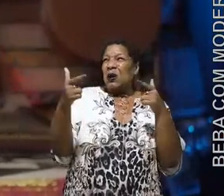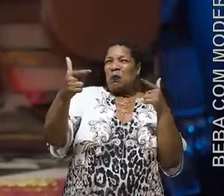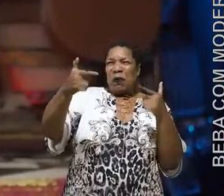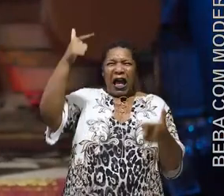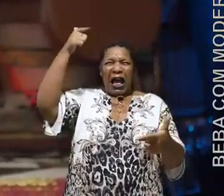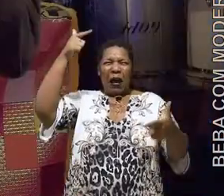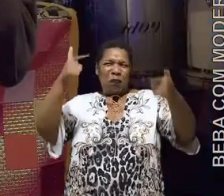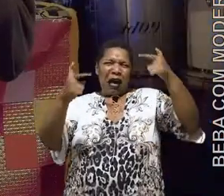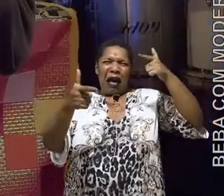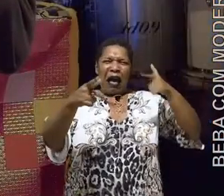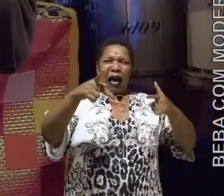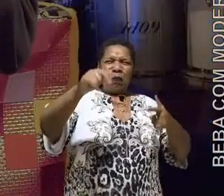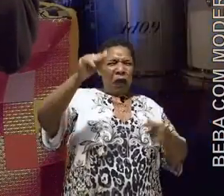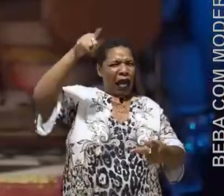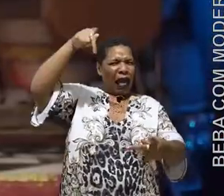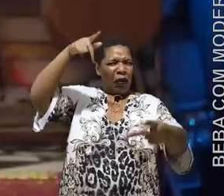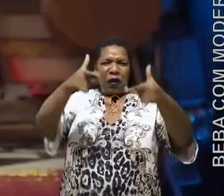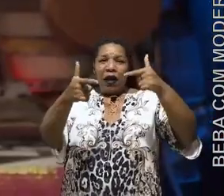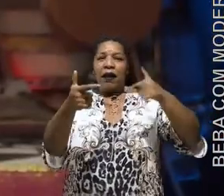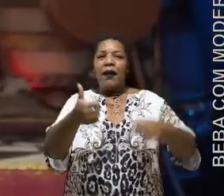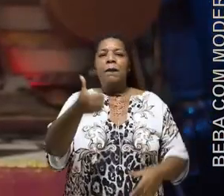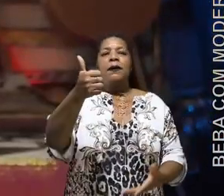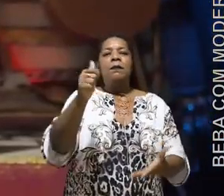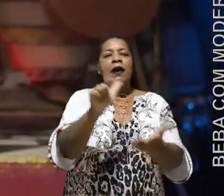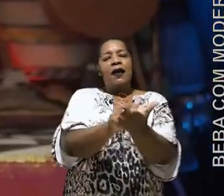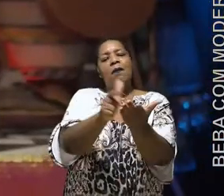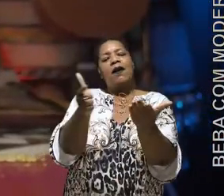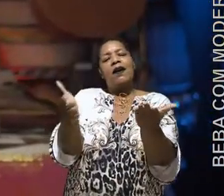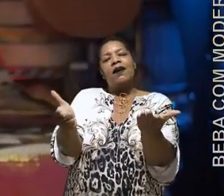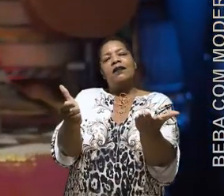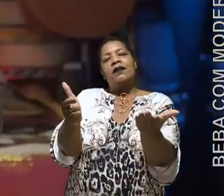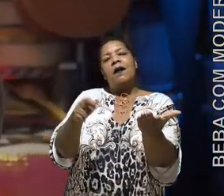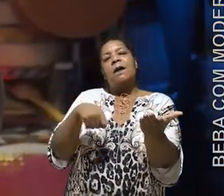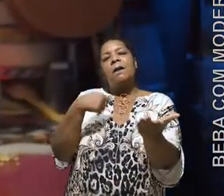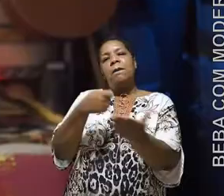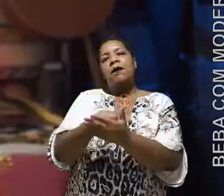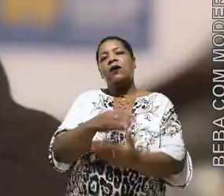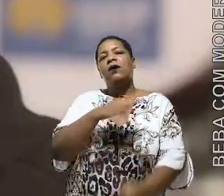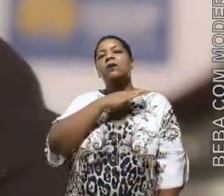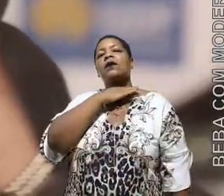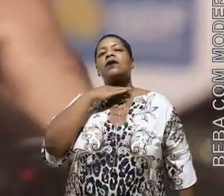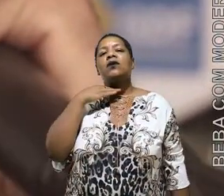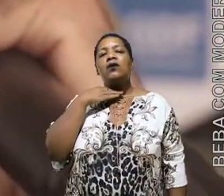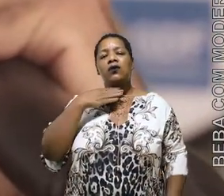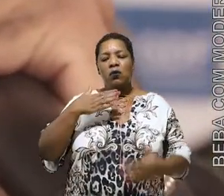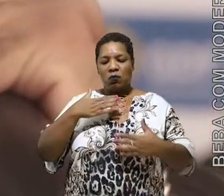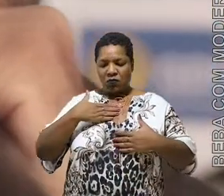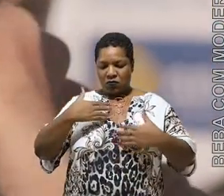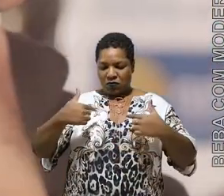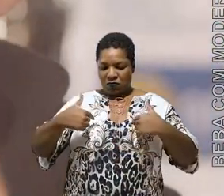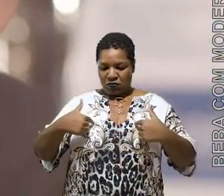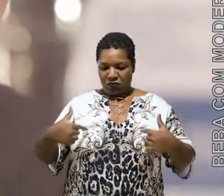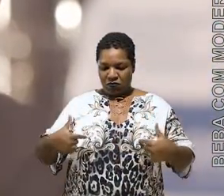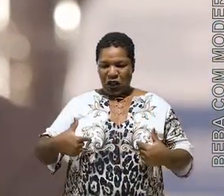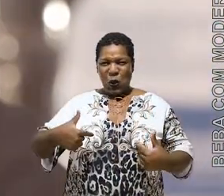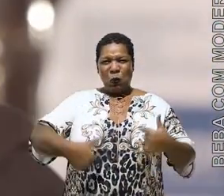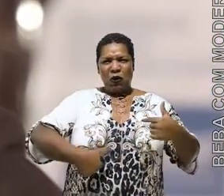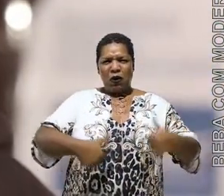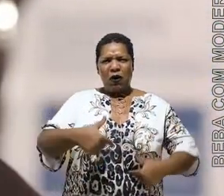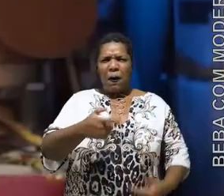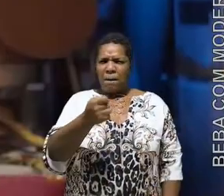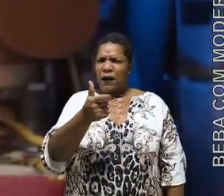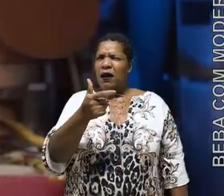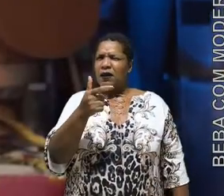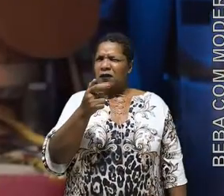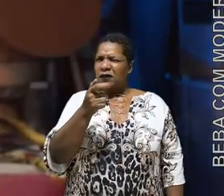pa primeira página preço pago pescoço peito pulmões